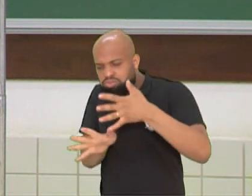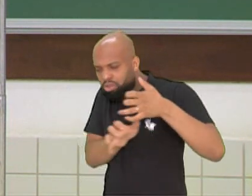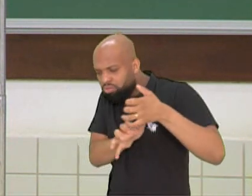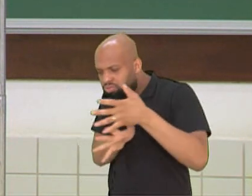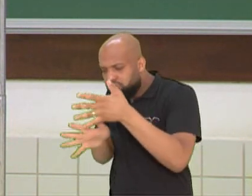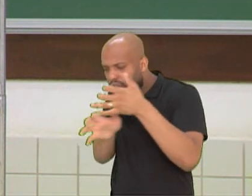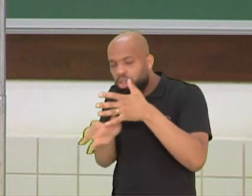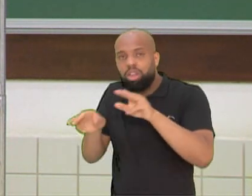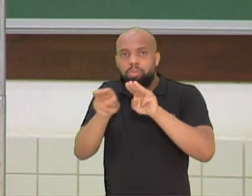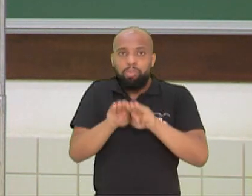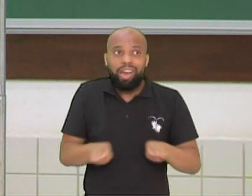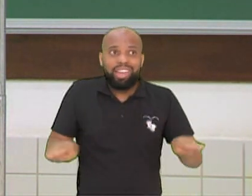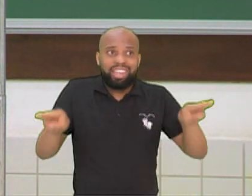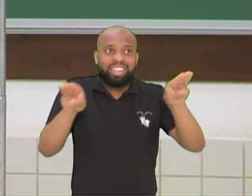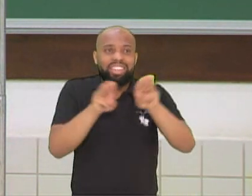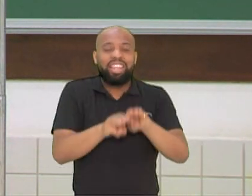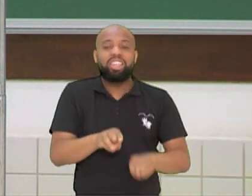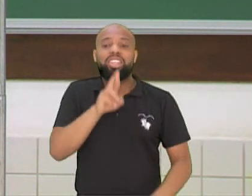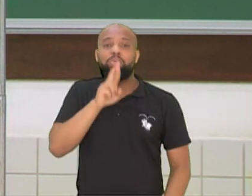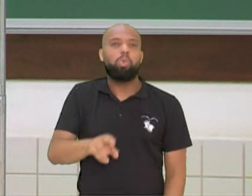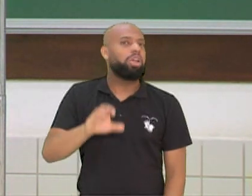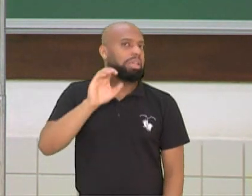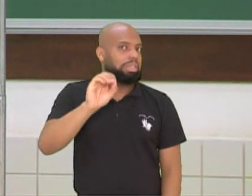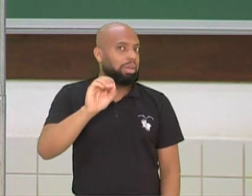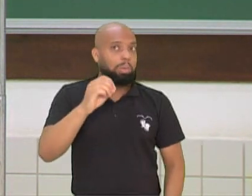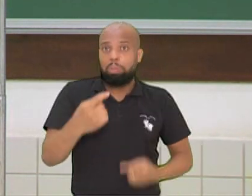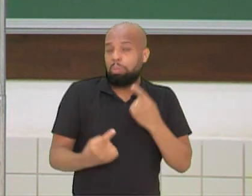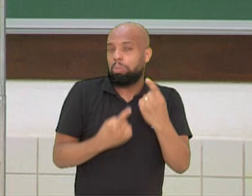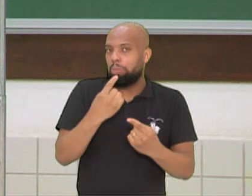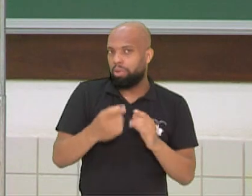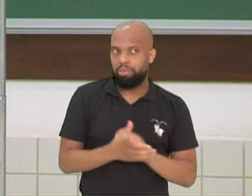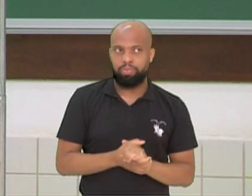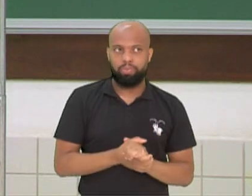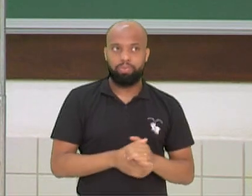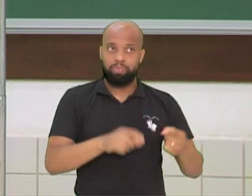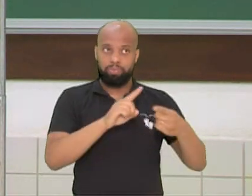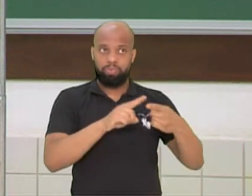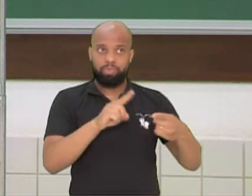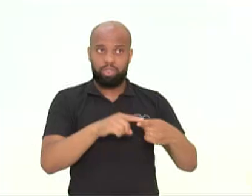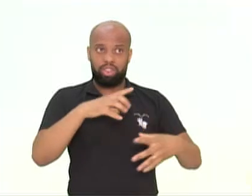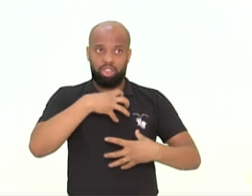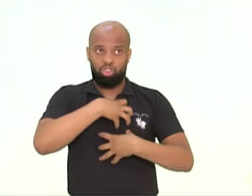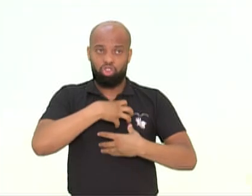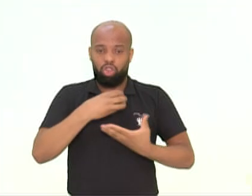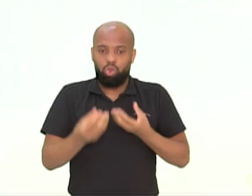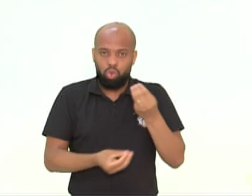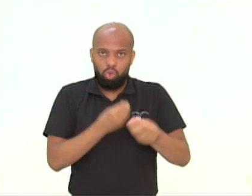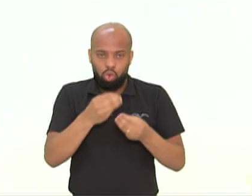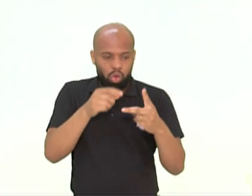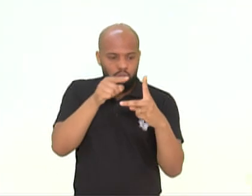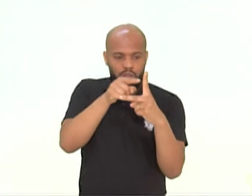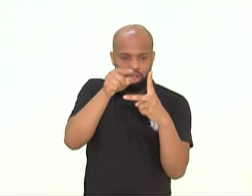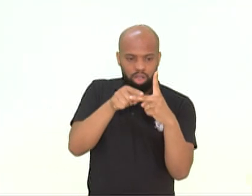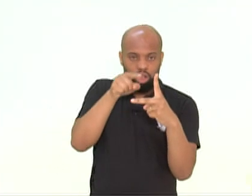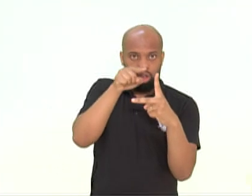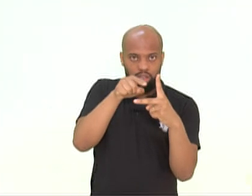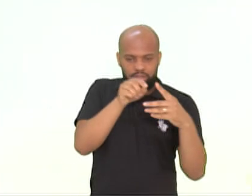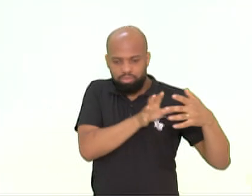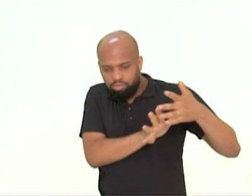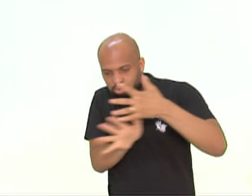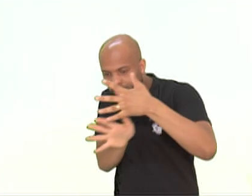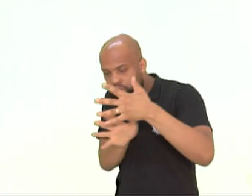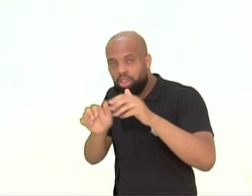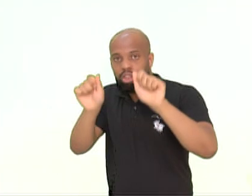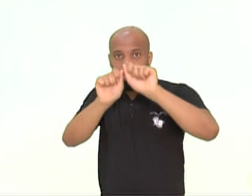o fluxo magnético será zero? O campo magnético atravessa perpendicularmente a área? Ou o campo